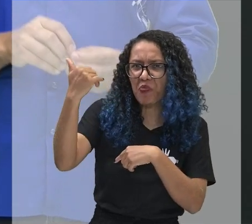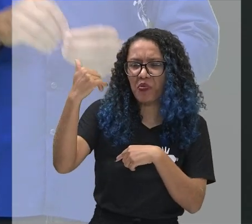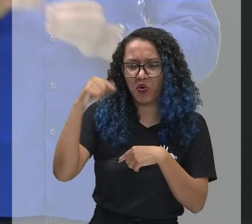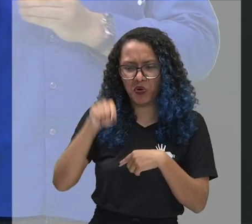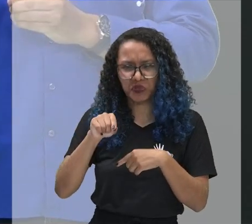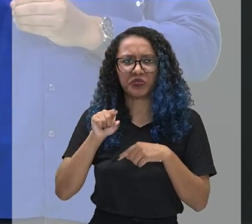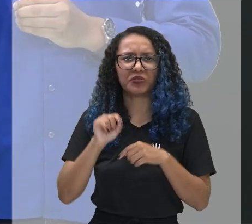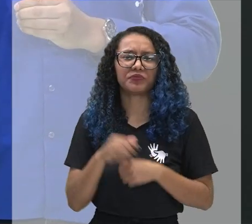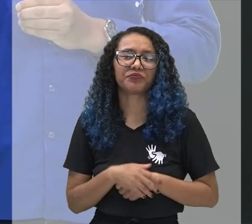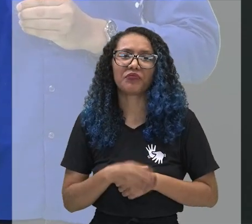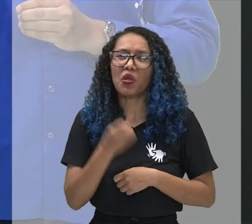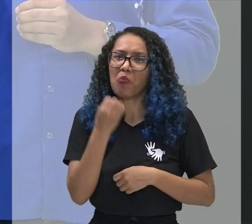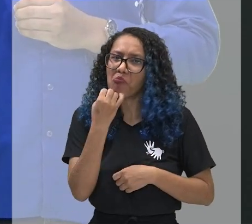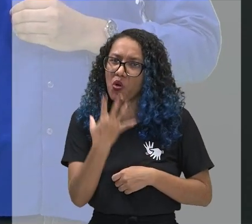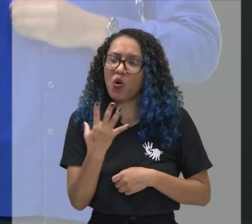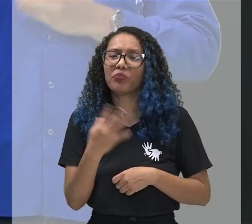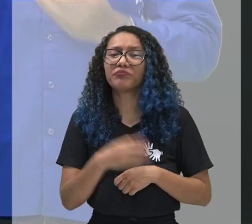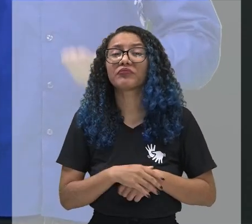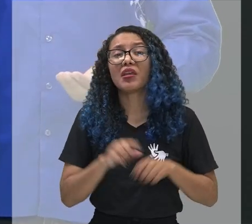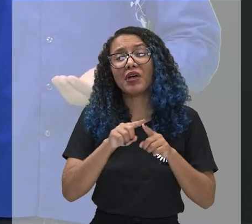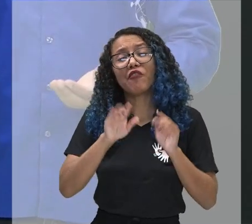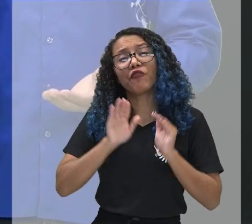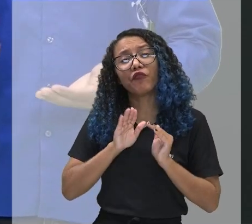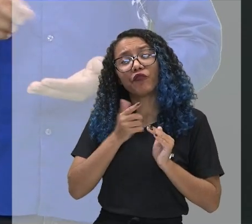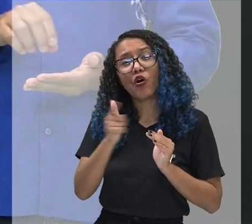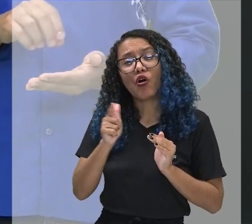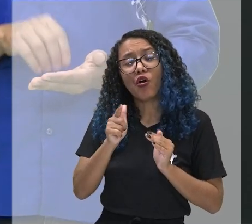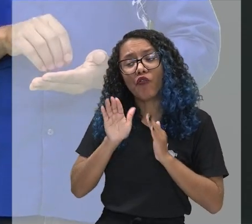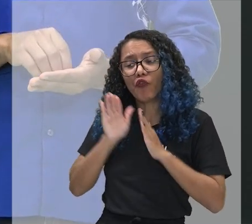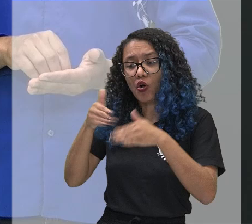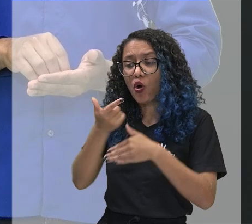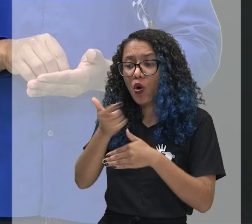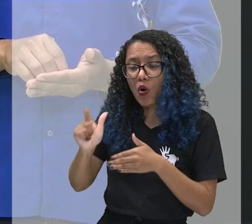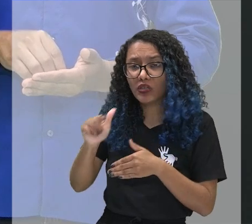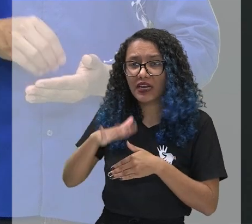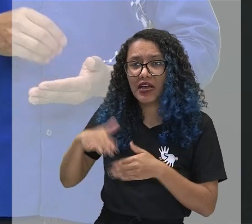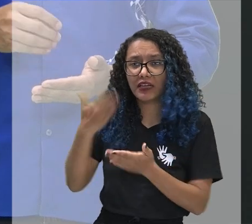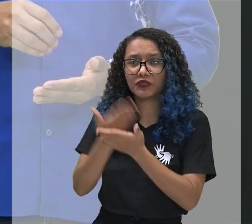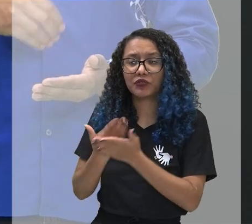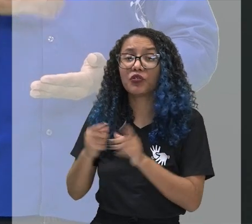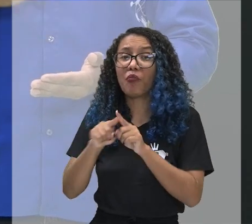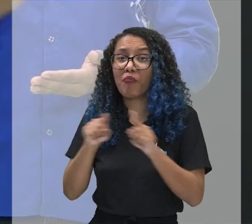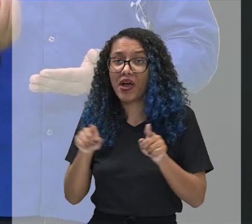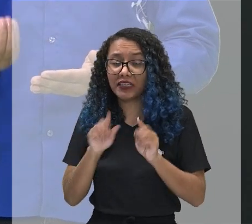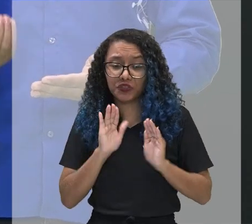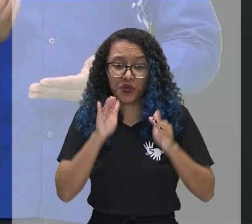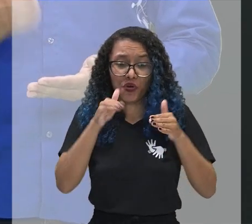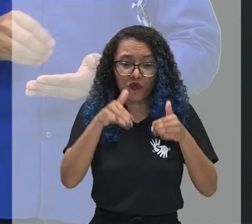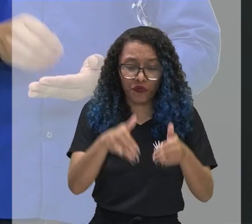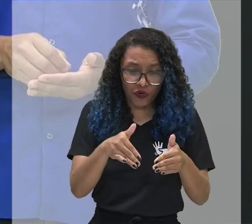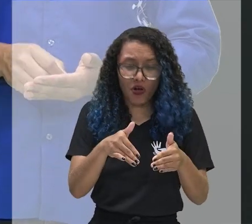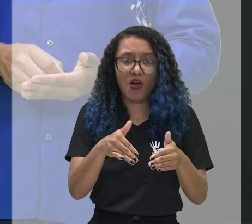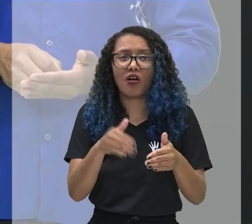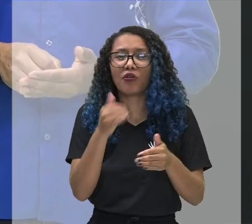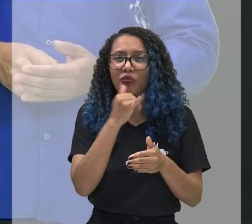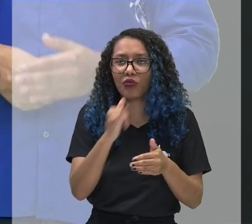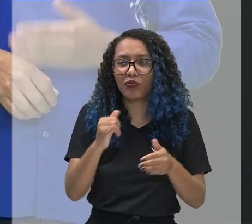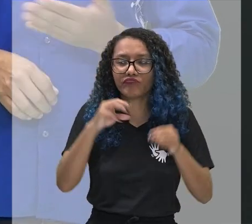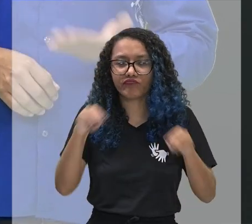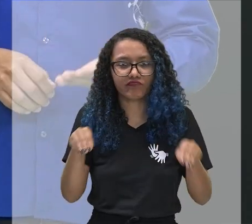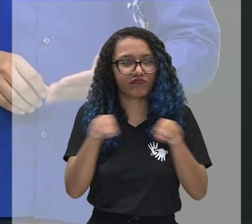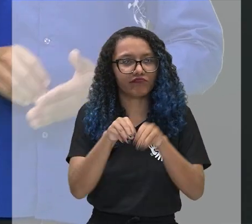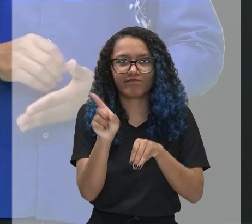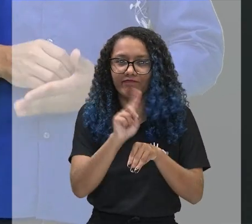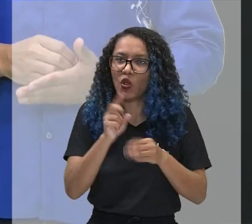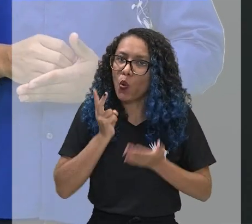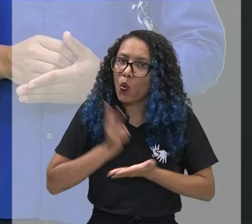foi colocado numa outra área de estudo, mas mesmo assim ele não abandonou os seus estudos relacionados ao eletromagnetismo,